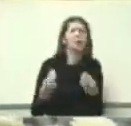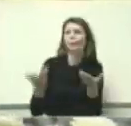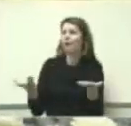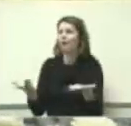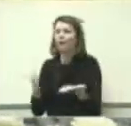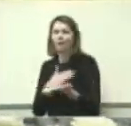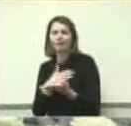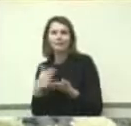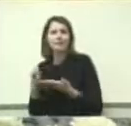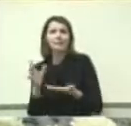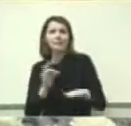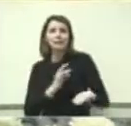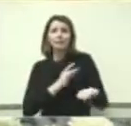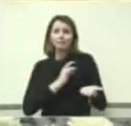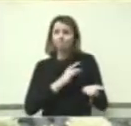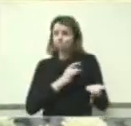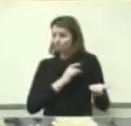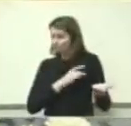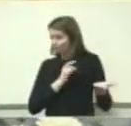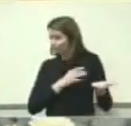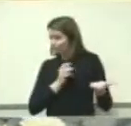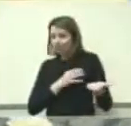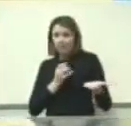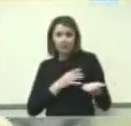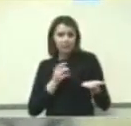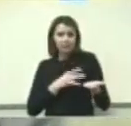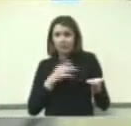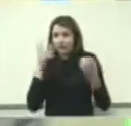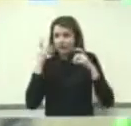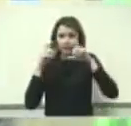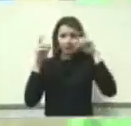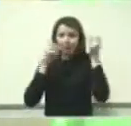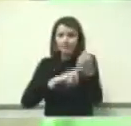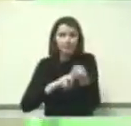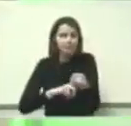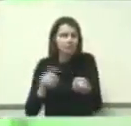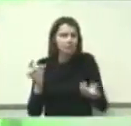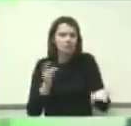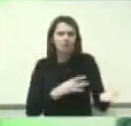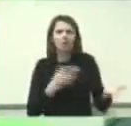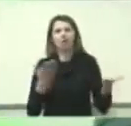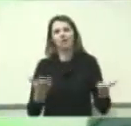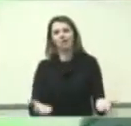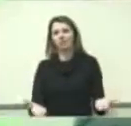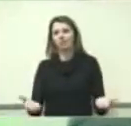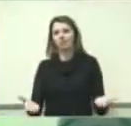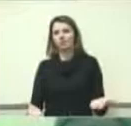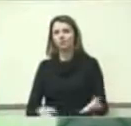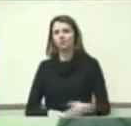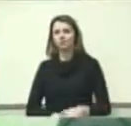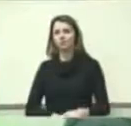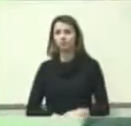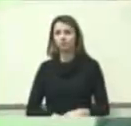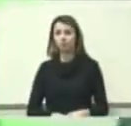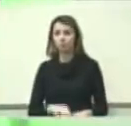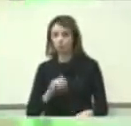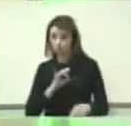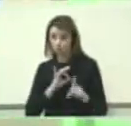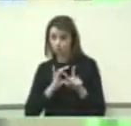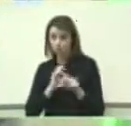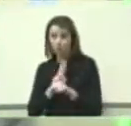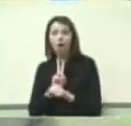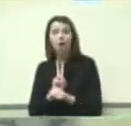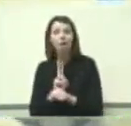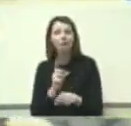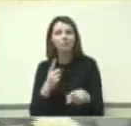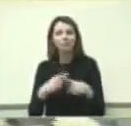começaram a ter medo medo medo medo medo medo medo medo irmãos o medo é um